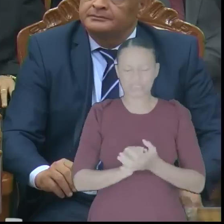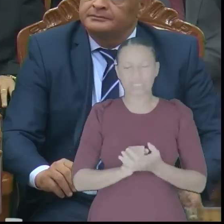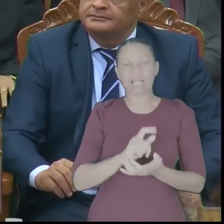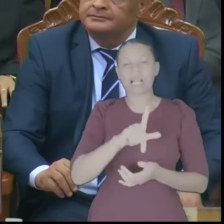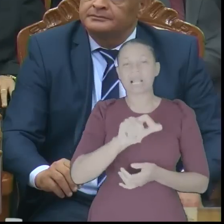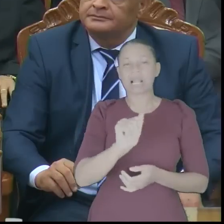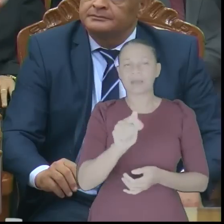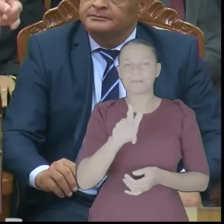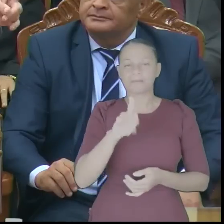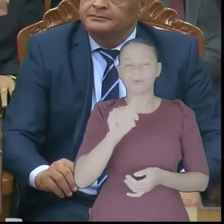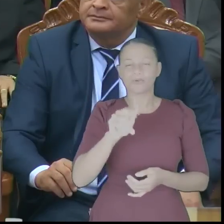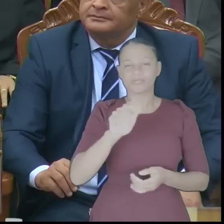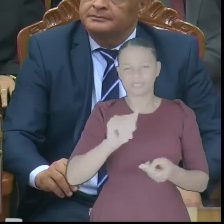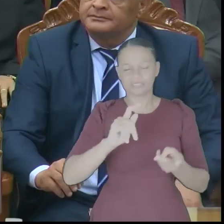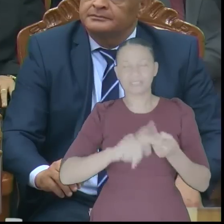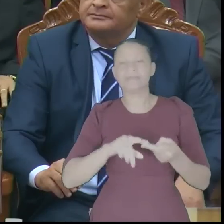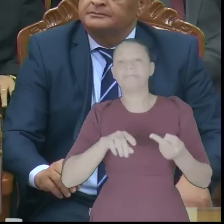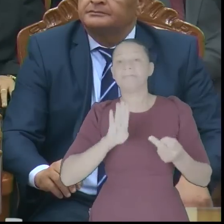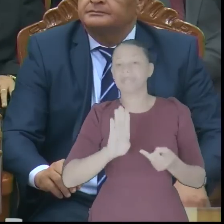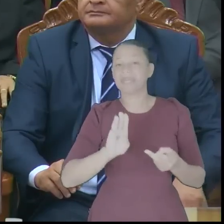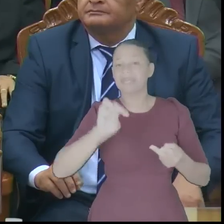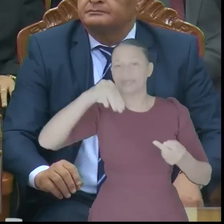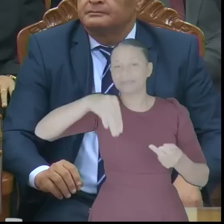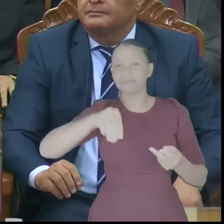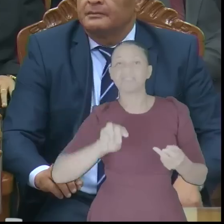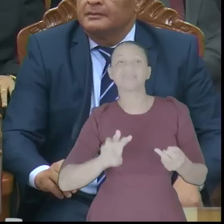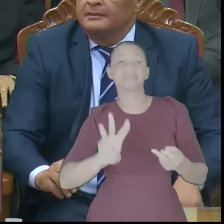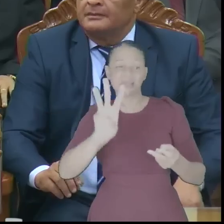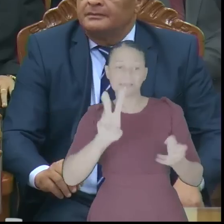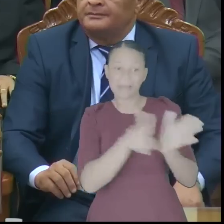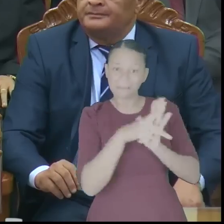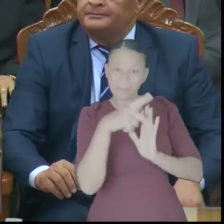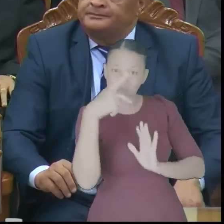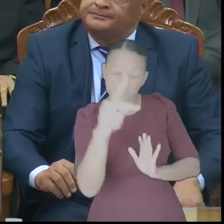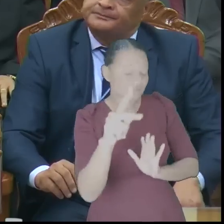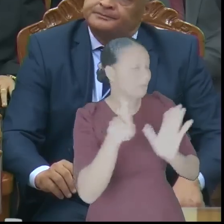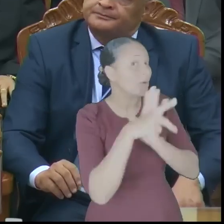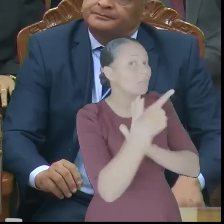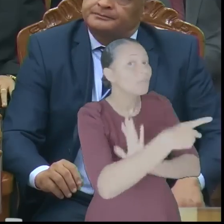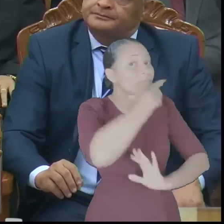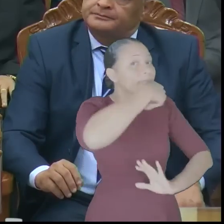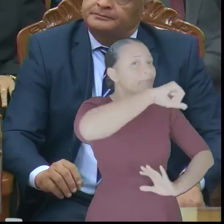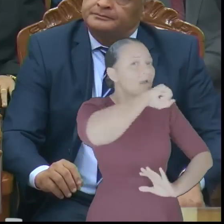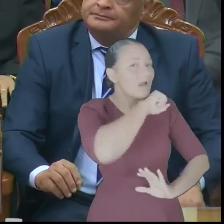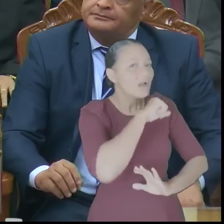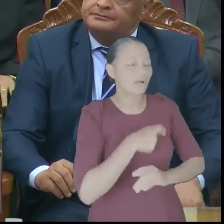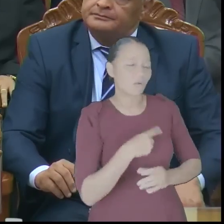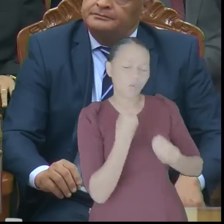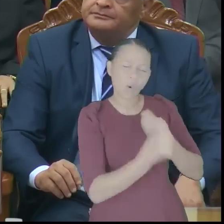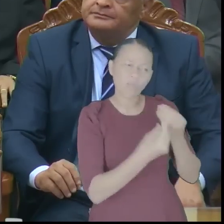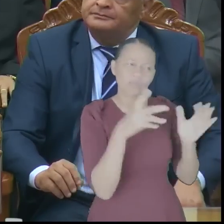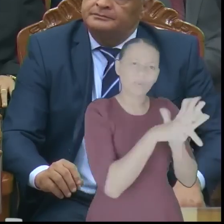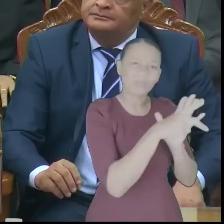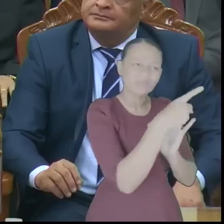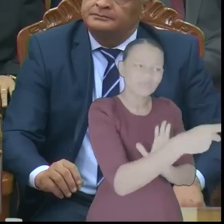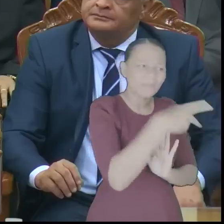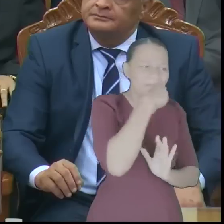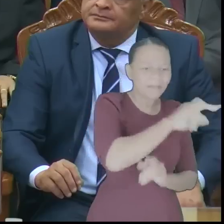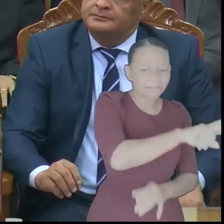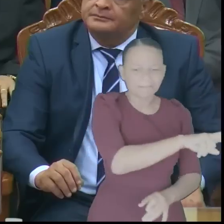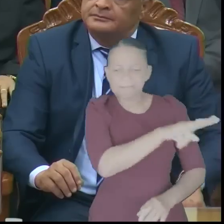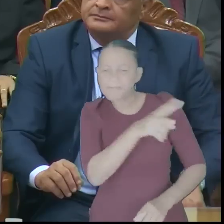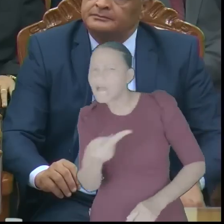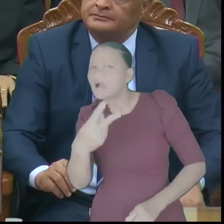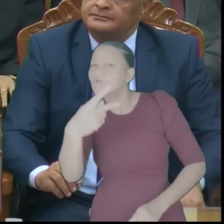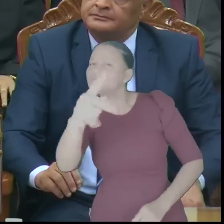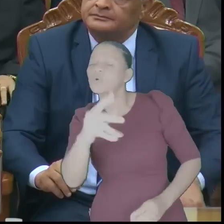pai comprou é seu ou é do seu pai? Os carros são do seu pai. Quando é que o que é do seu pai passa a ser seu?